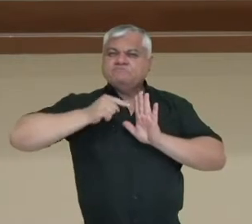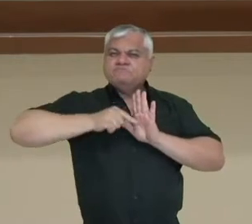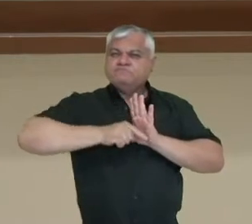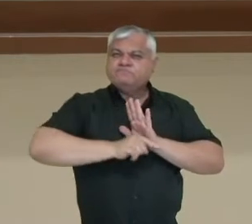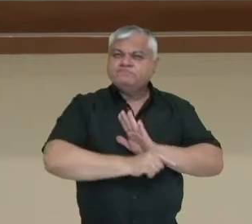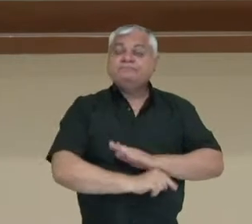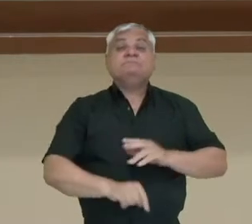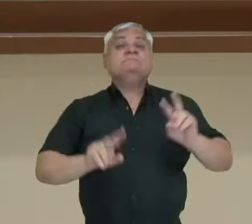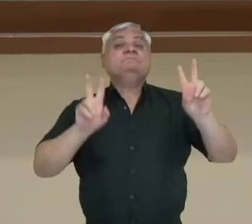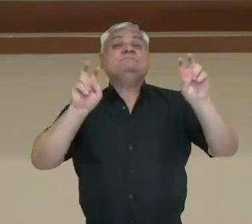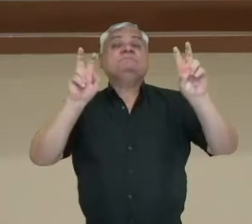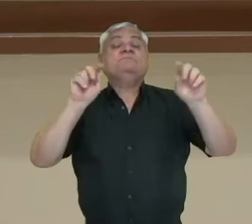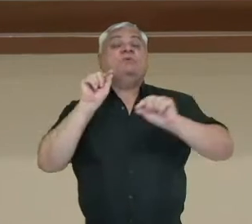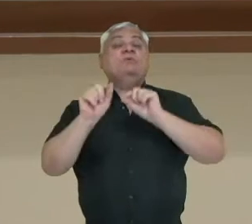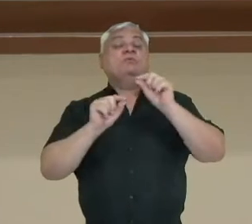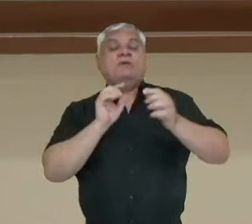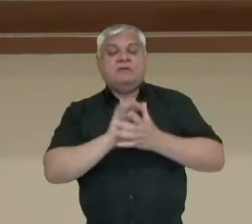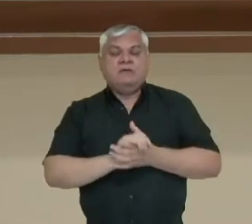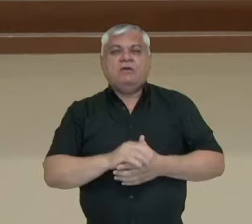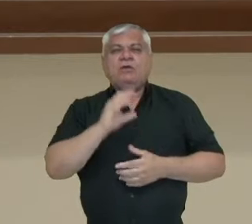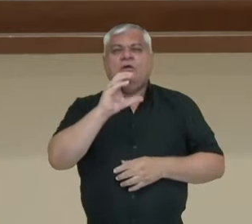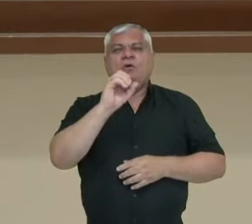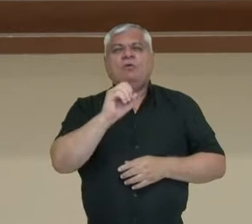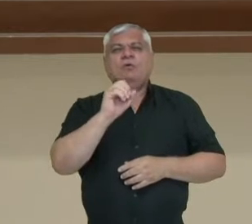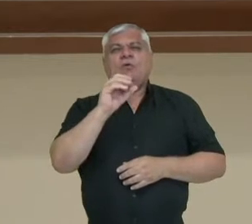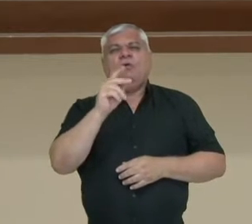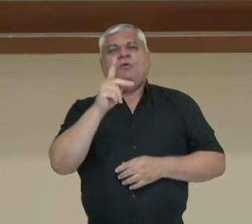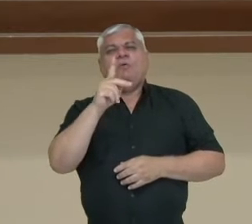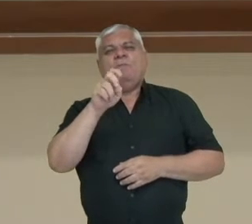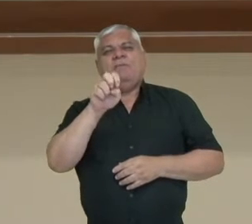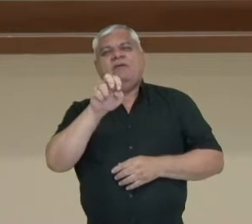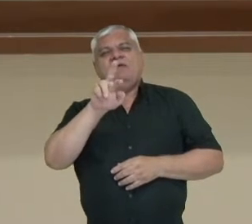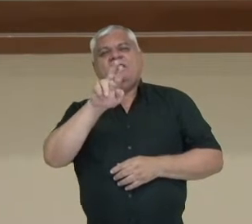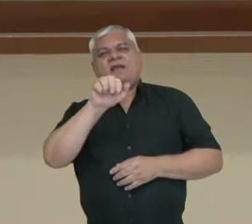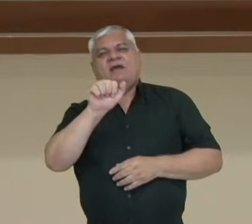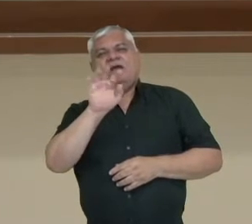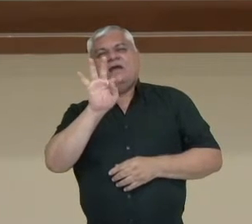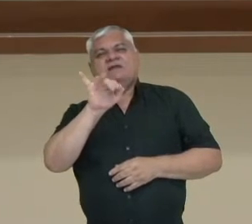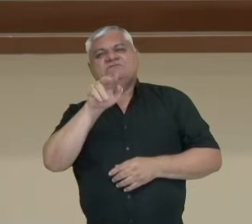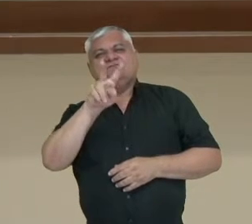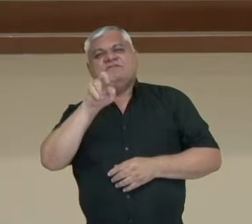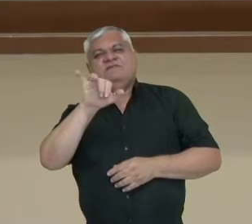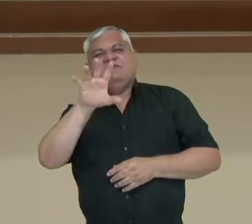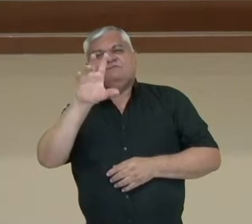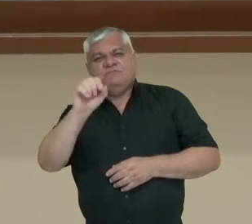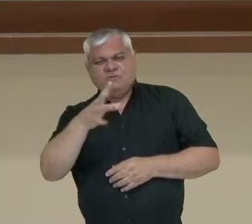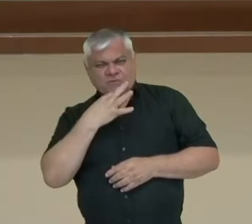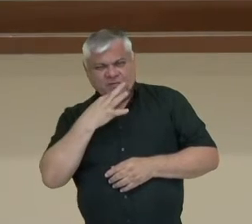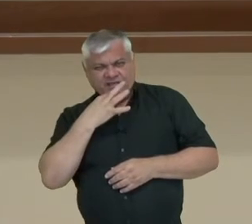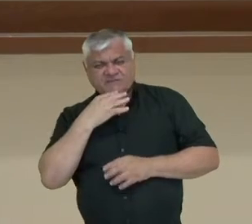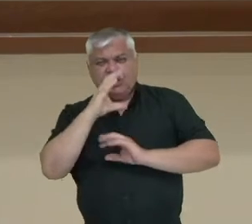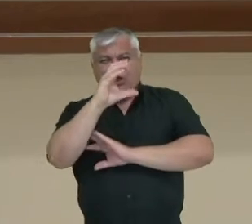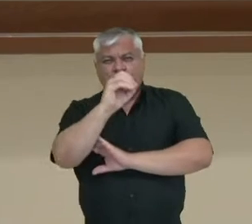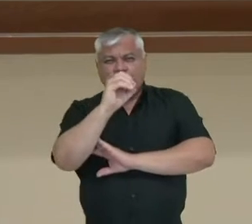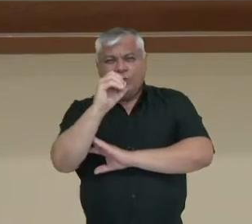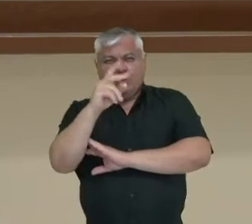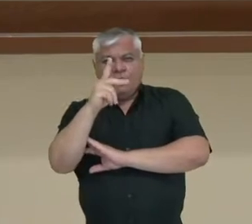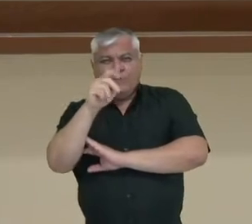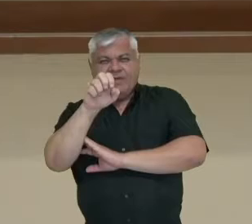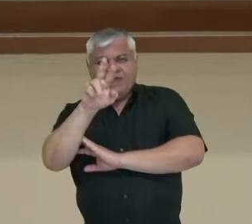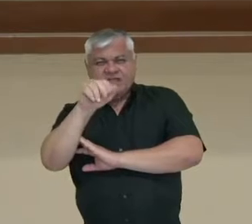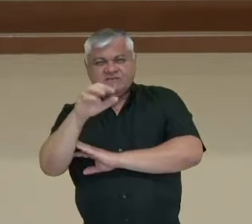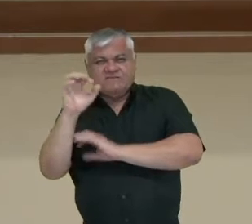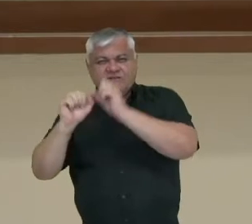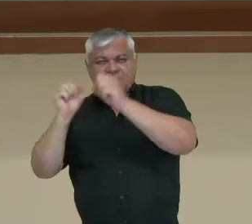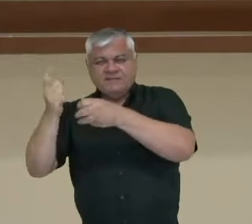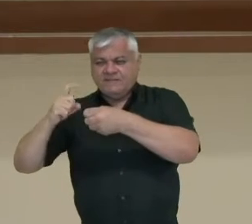falar no aprofundamento sobre cooperativismo. Vocês já conhecem sobre cooperativa? Já viram vários tipos de cooperativa que